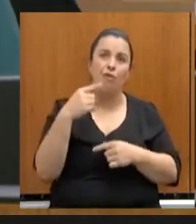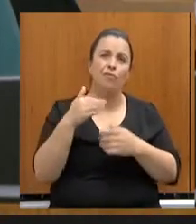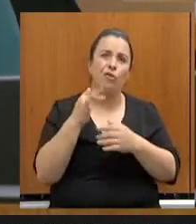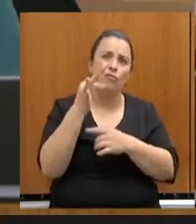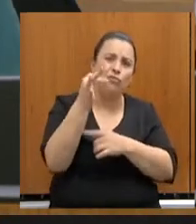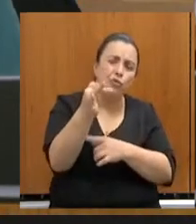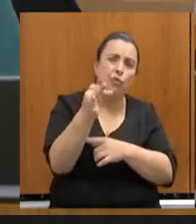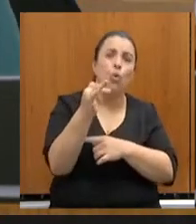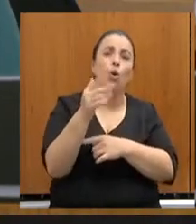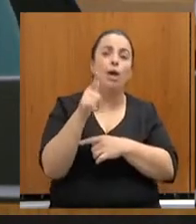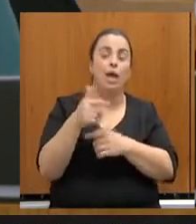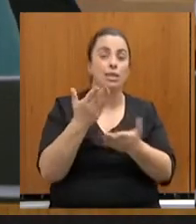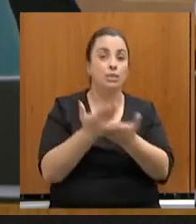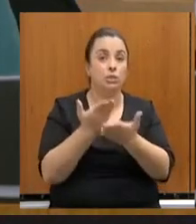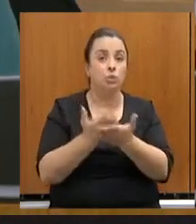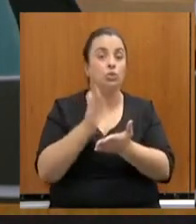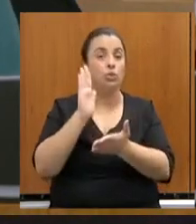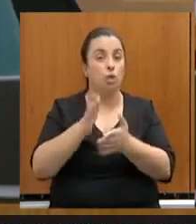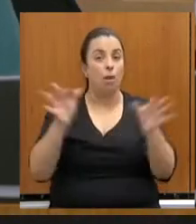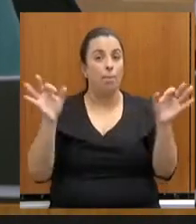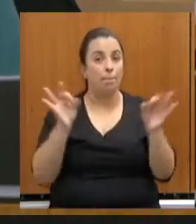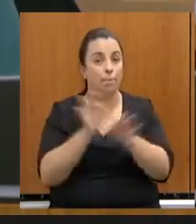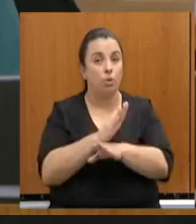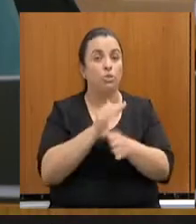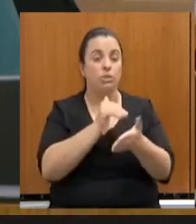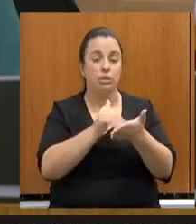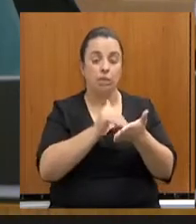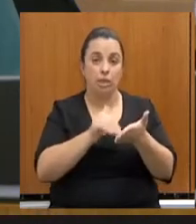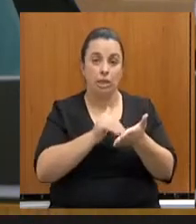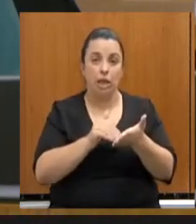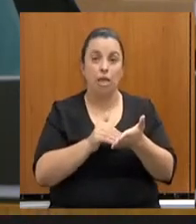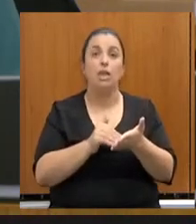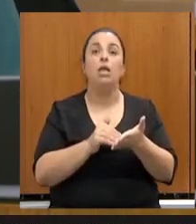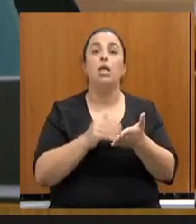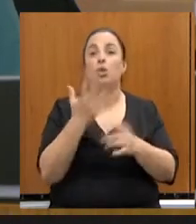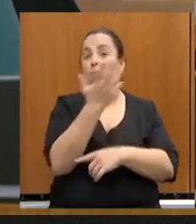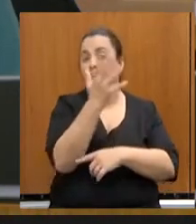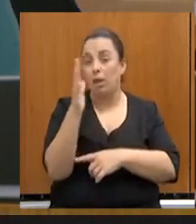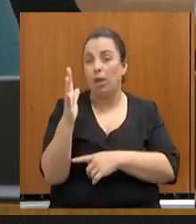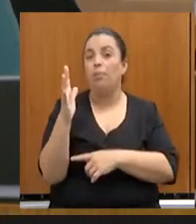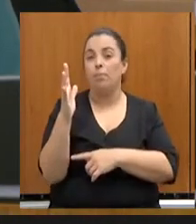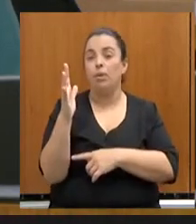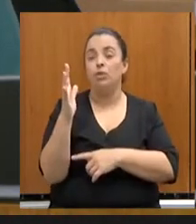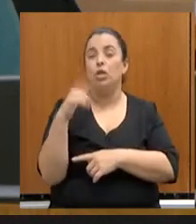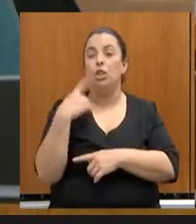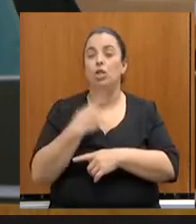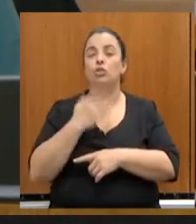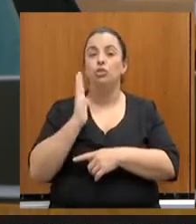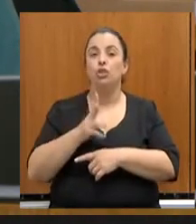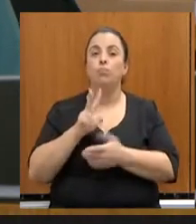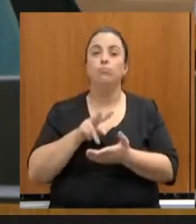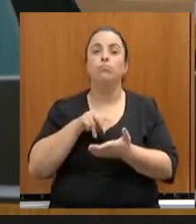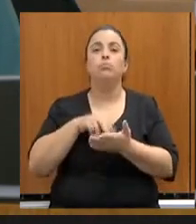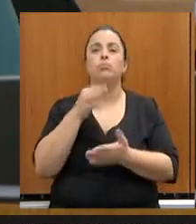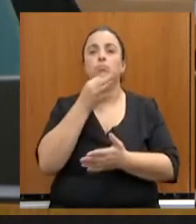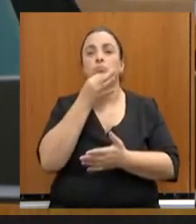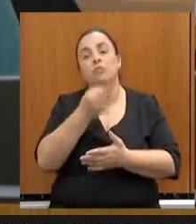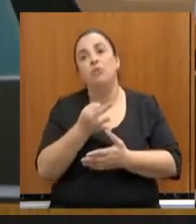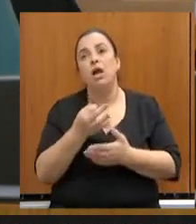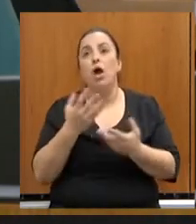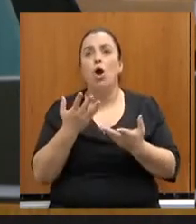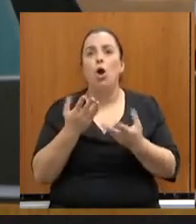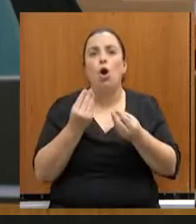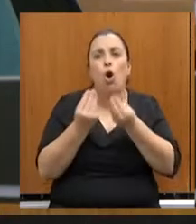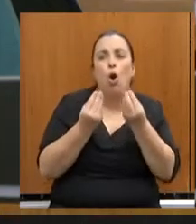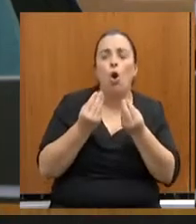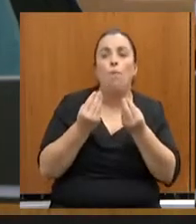escritores estiverem de posse da Secretaria de Meio Ambiente que nós teremos uma condição de nos posicionarmos sobre possíveis